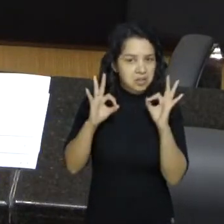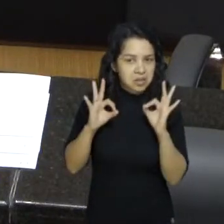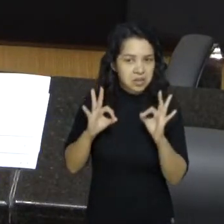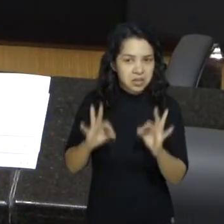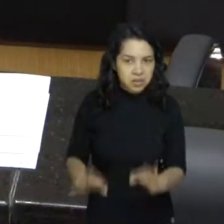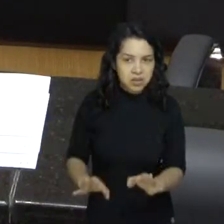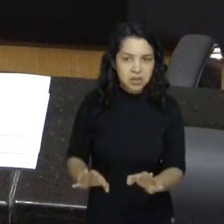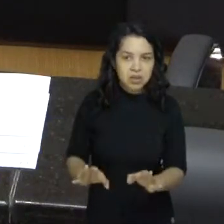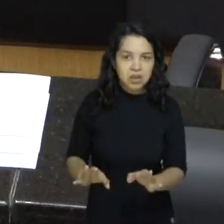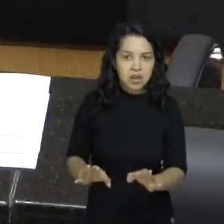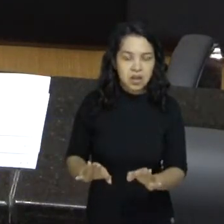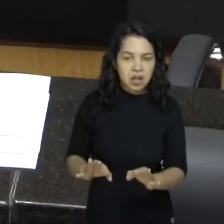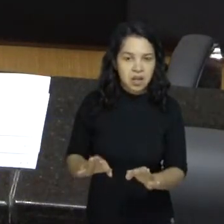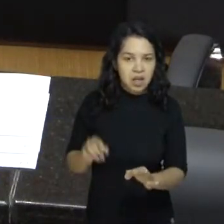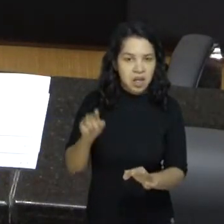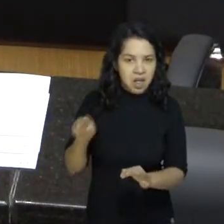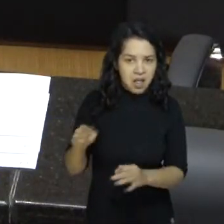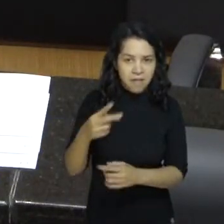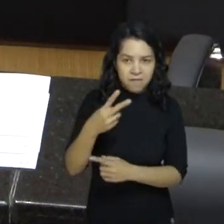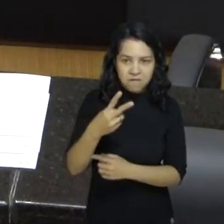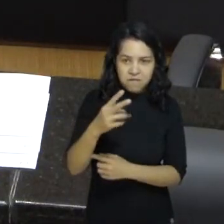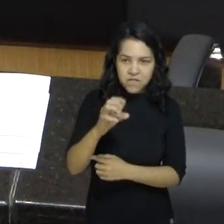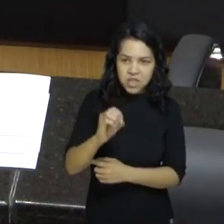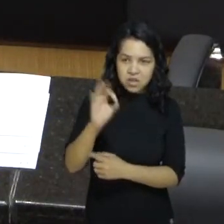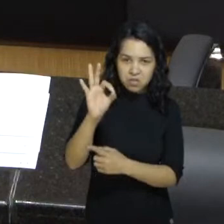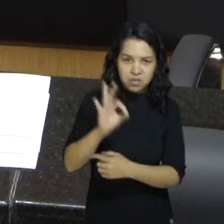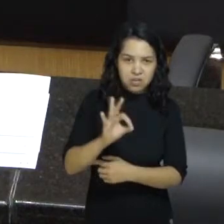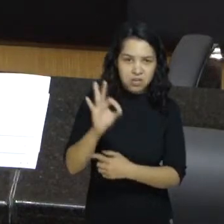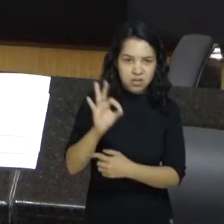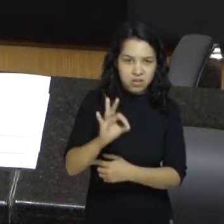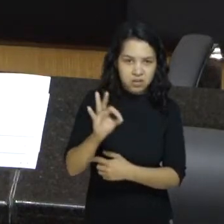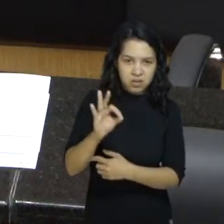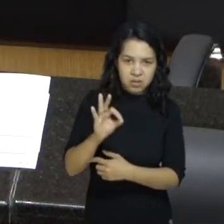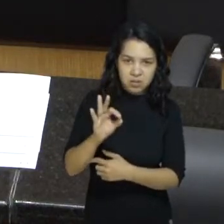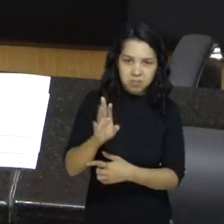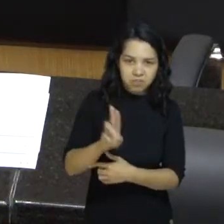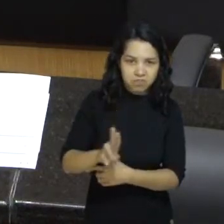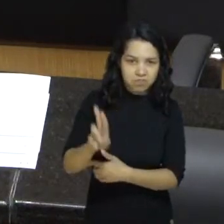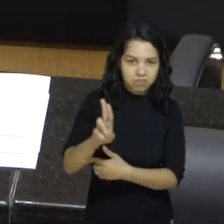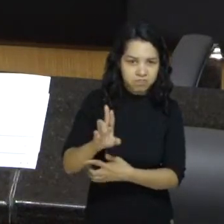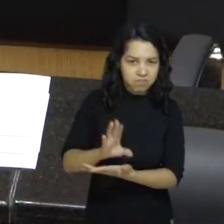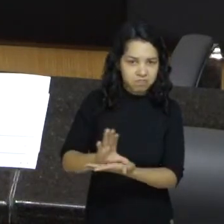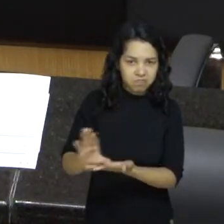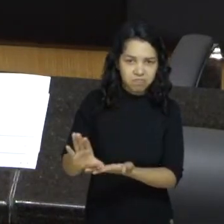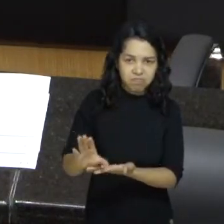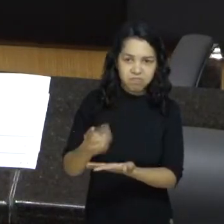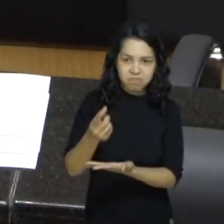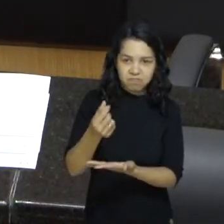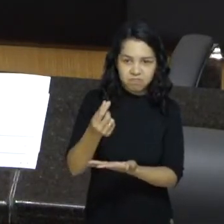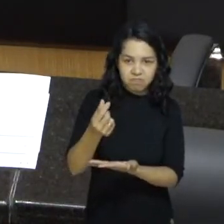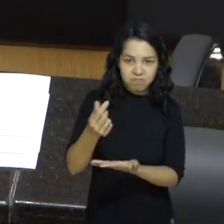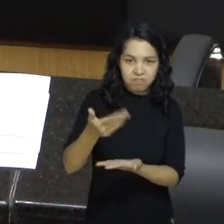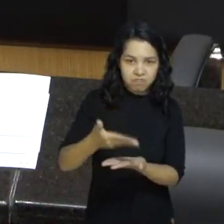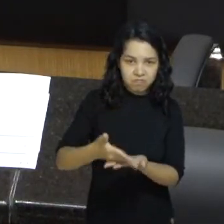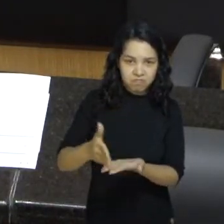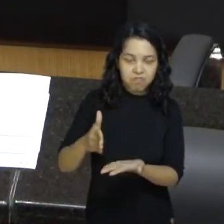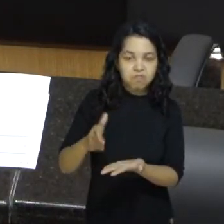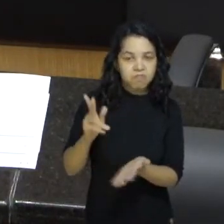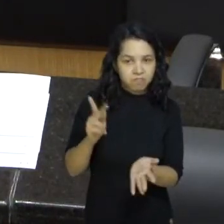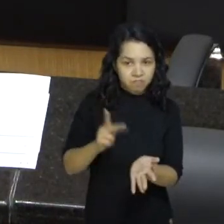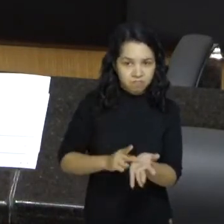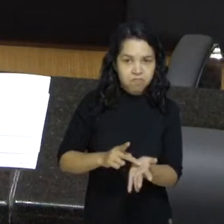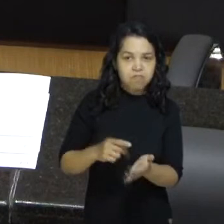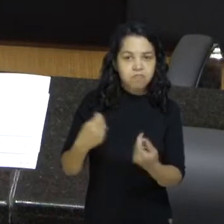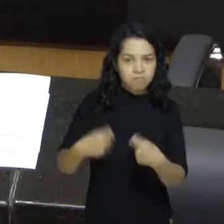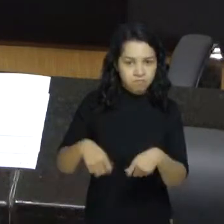certamente nem 20% foi investido naquela obra e o resto cabe realmente uma